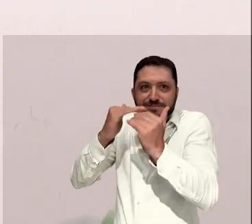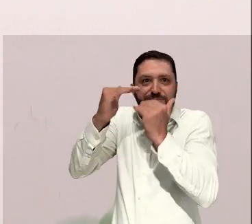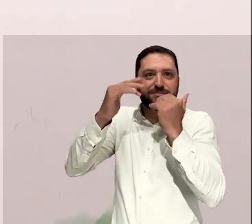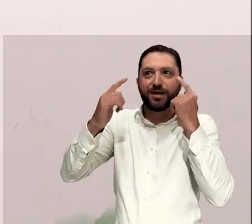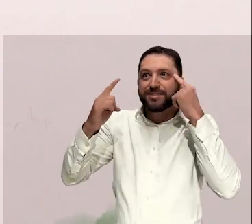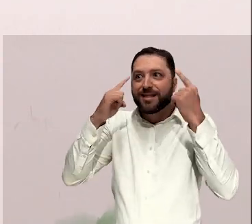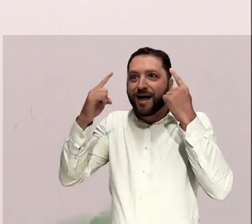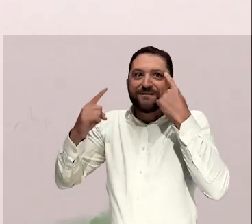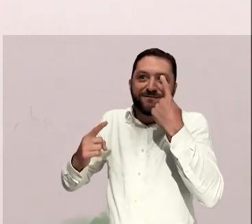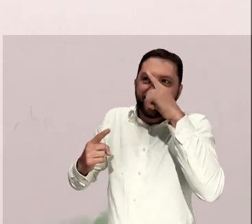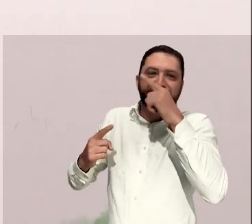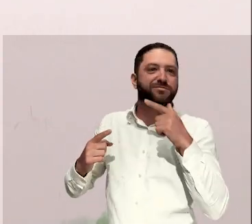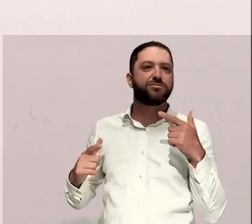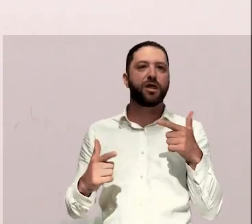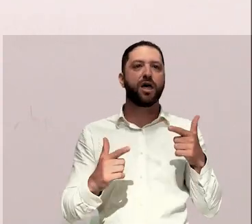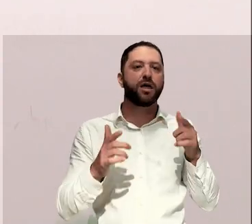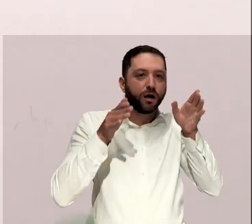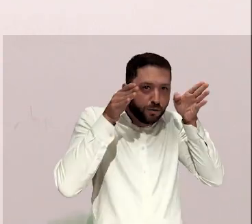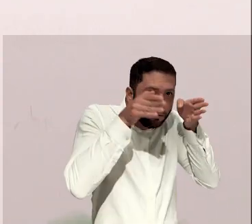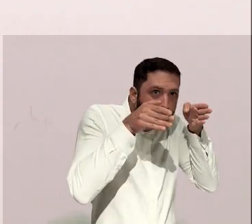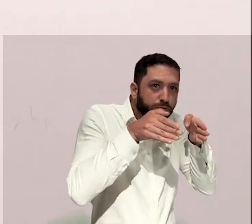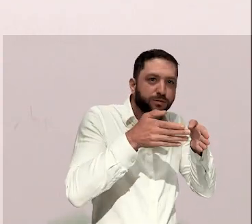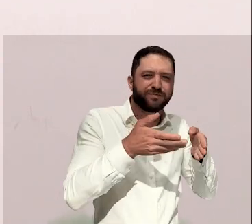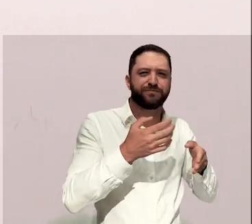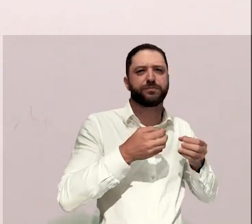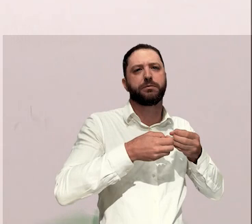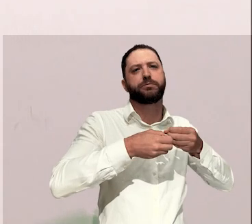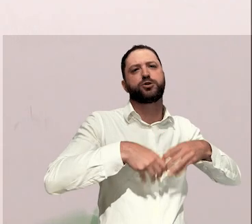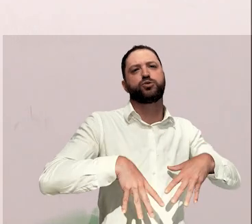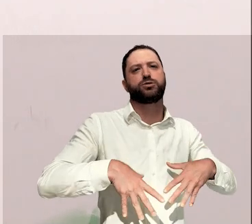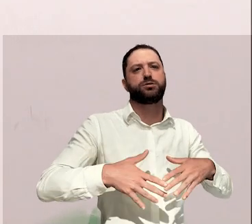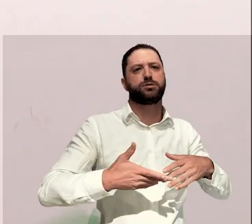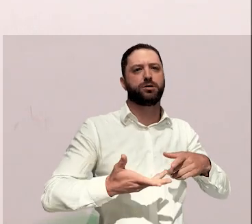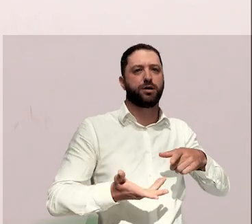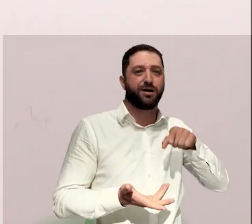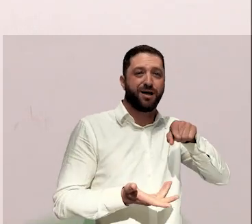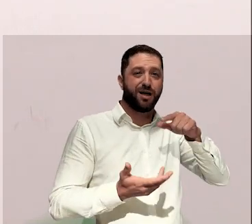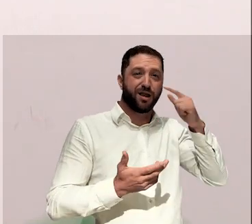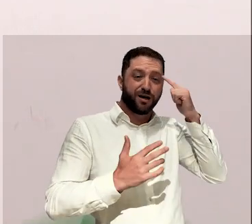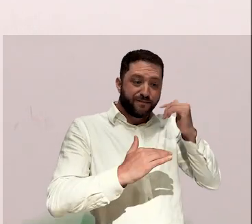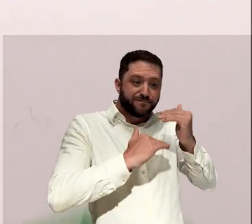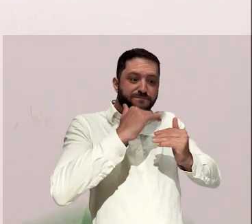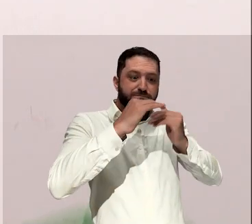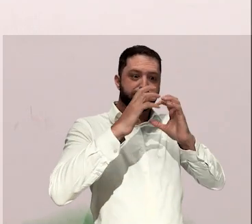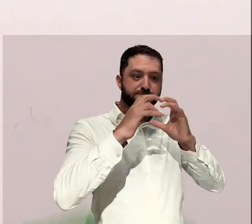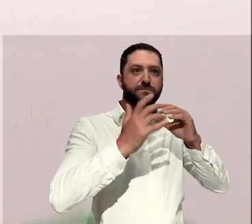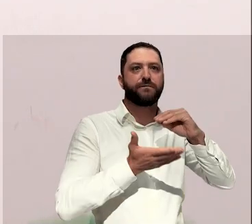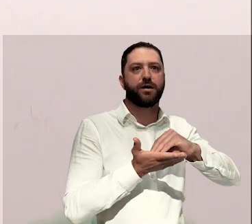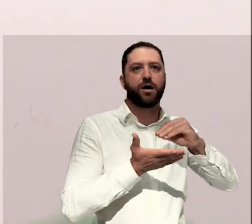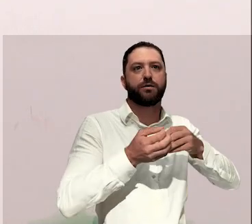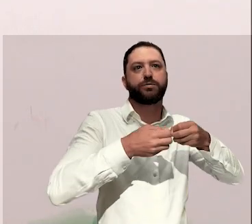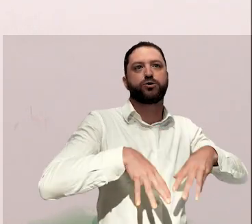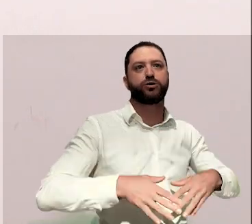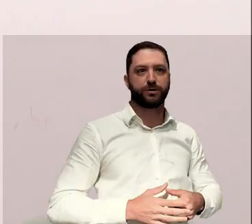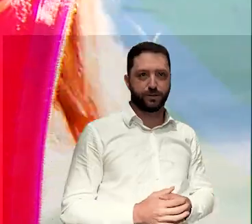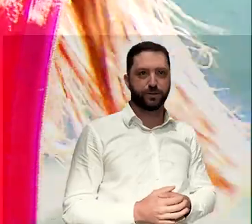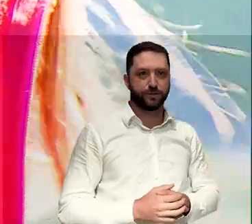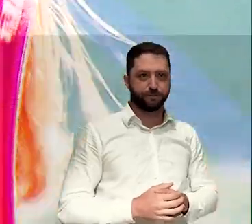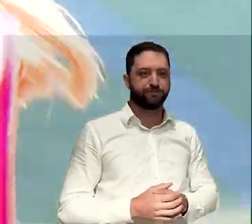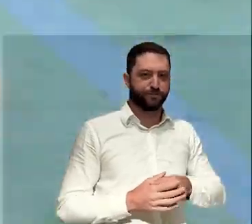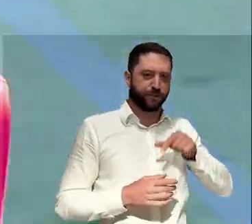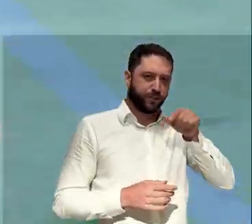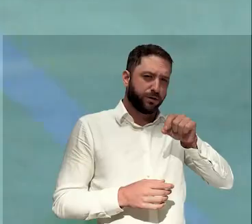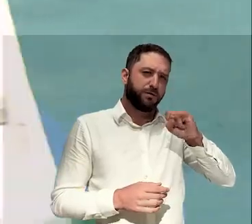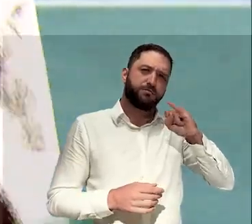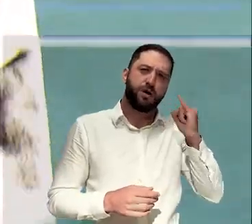proposto do celular, não desenvolve a criatividade. Então, isso tudo acaba sendo um grande prejuízo para o desenvolvimento global da